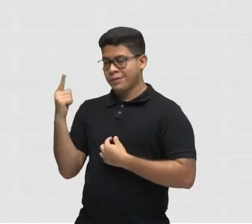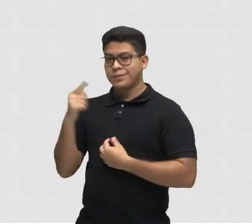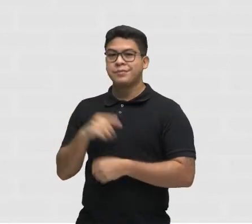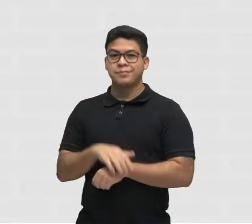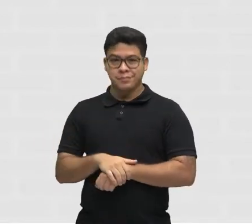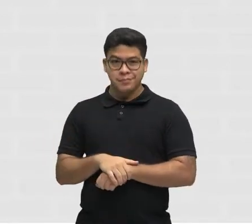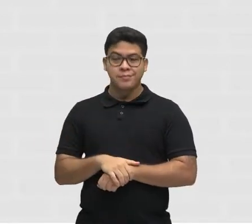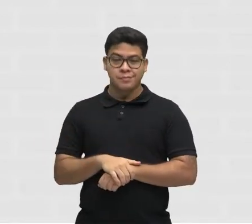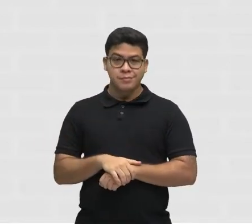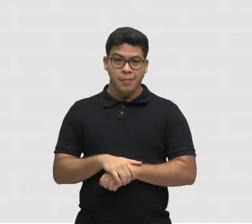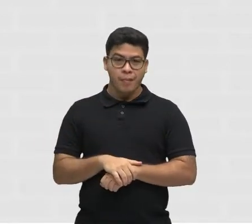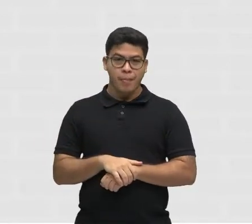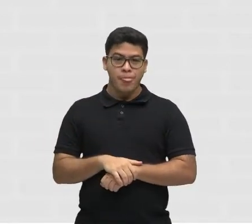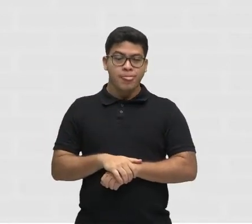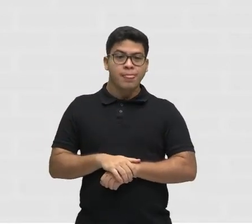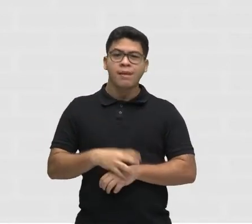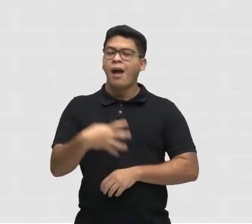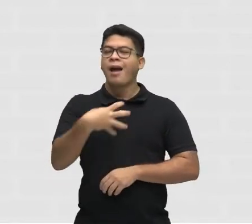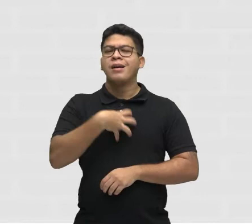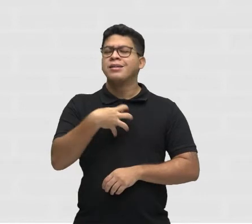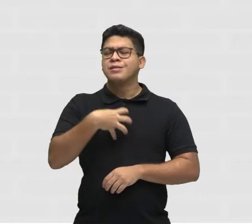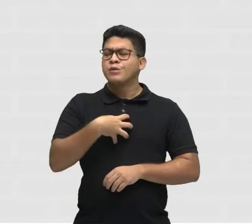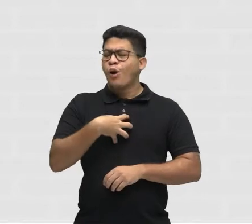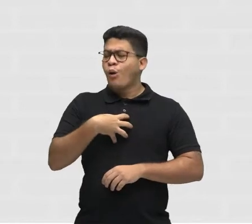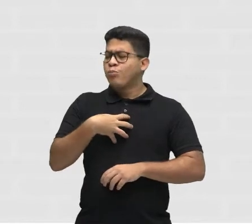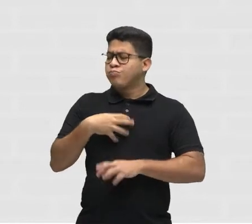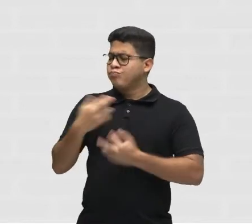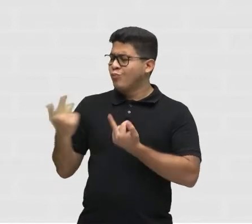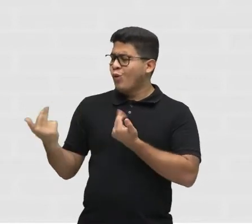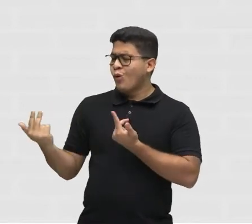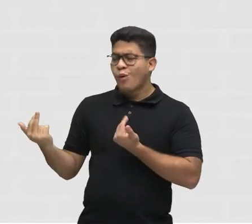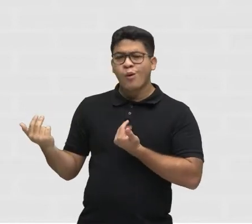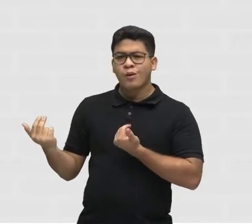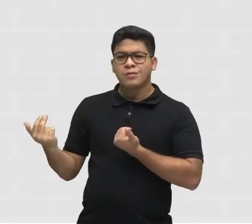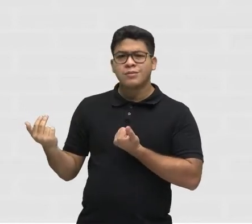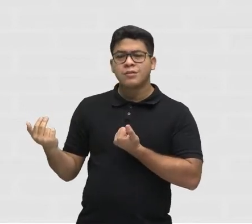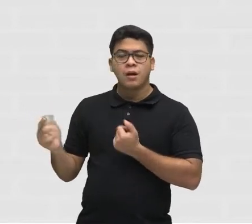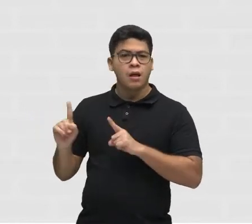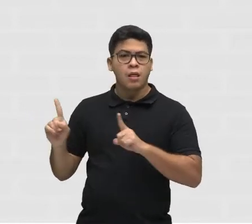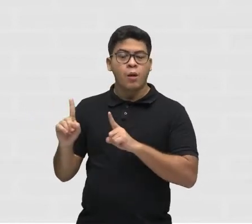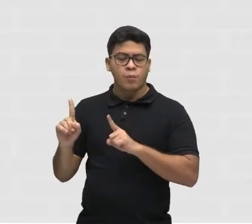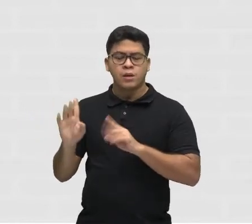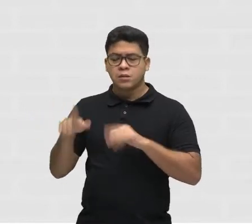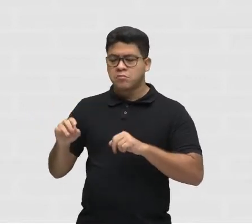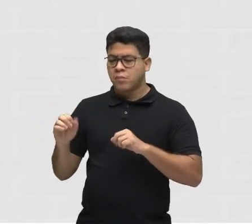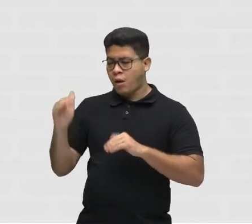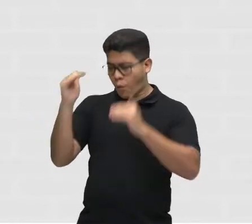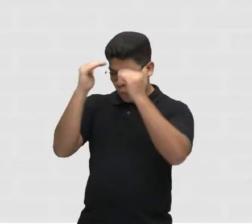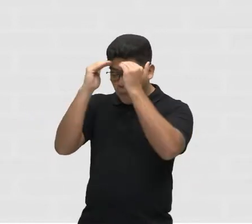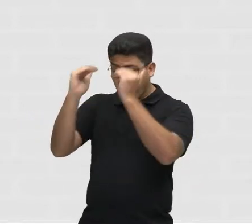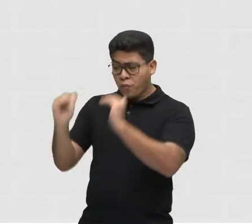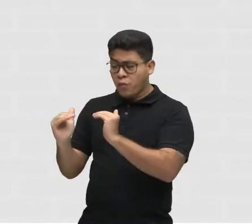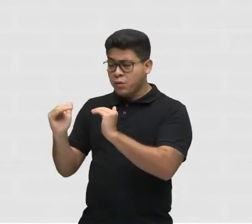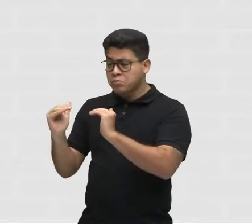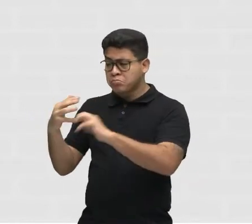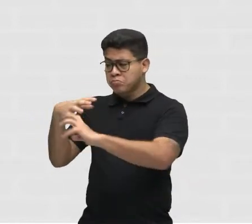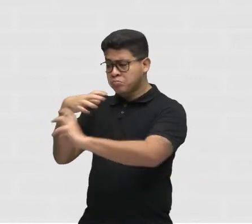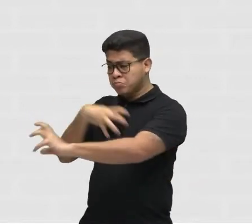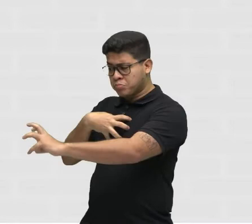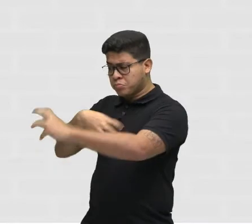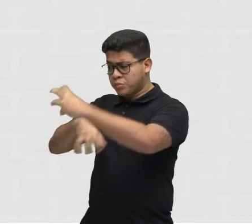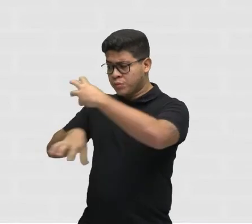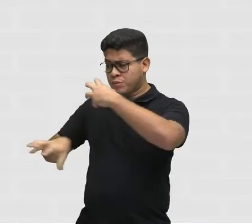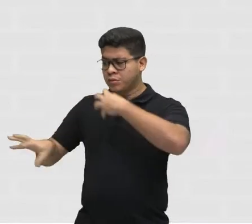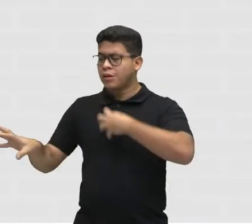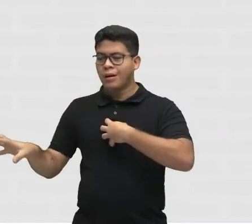conseguir, não significa sofrer a dor do outro, mas se colocar numa posição onde eu pelo menos consigo olhar pelo